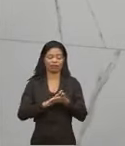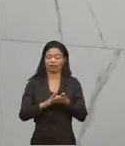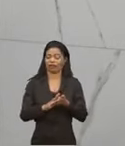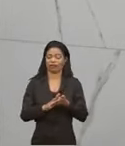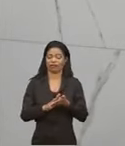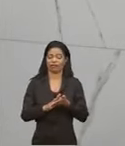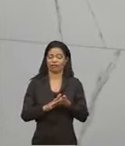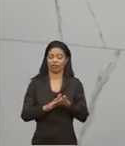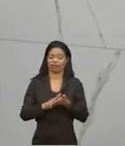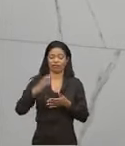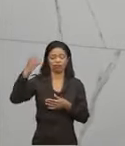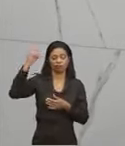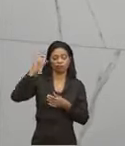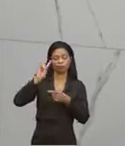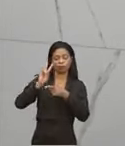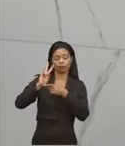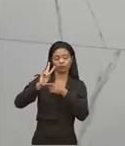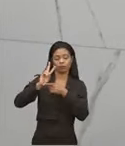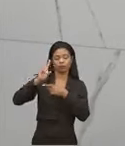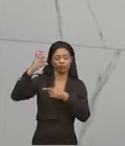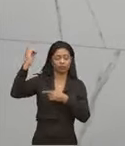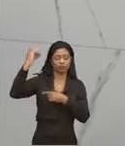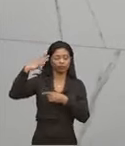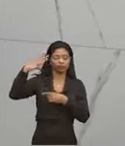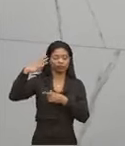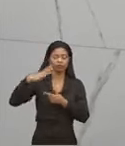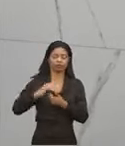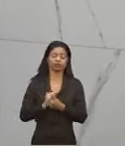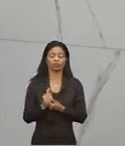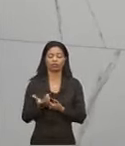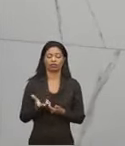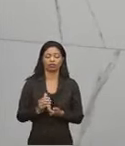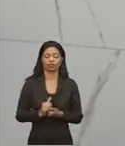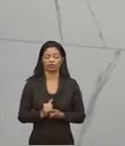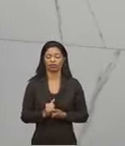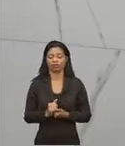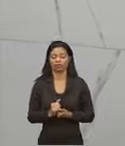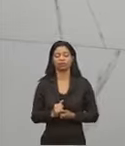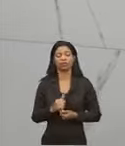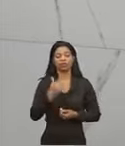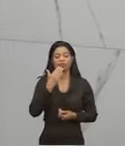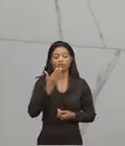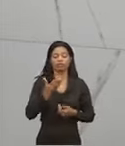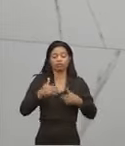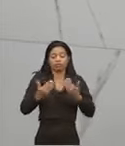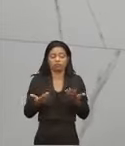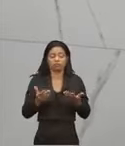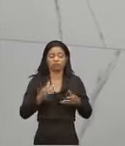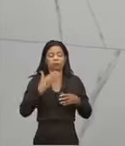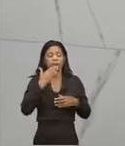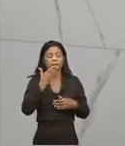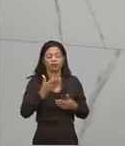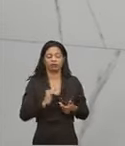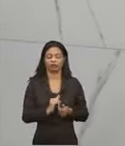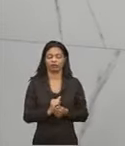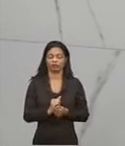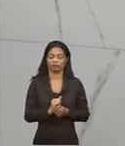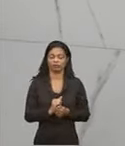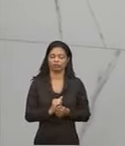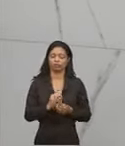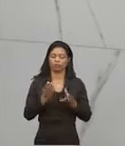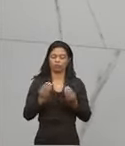da menina ali do posto, tomando um café lá com ela. Vaninho, peça isso para a gente. As pessoas têm sido acometidas de acidente aqui, está complicado. E